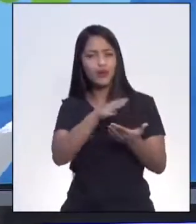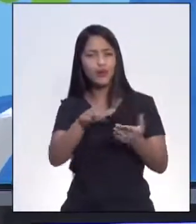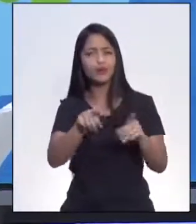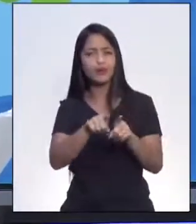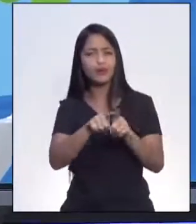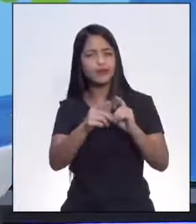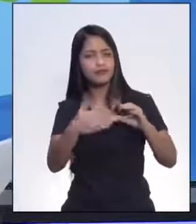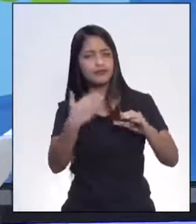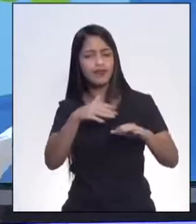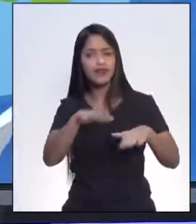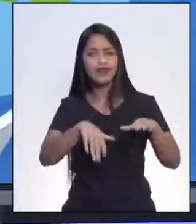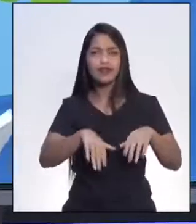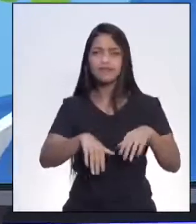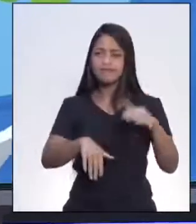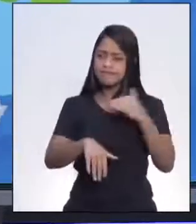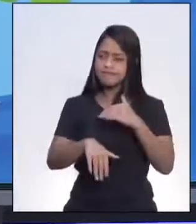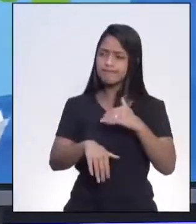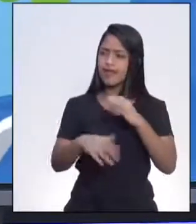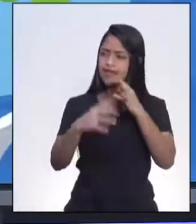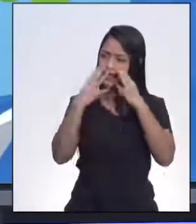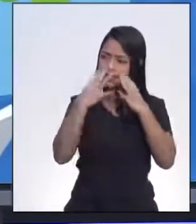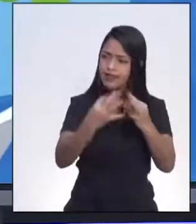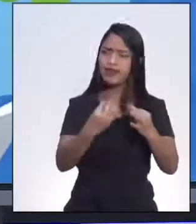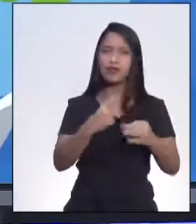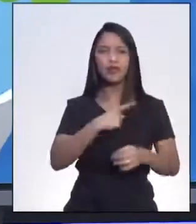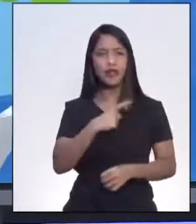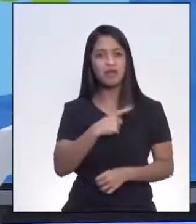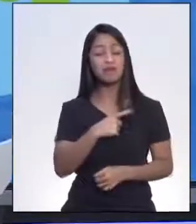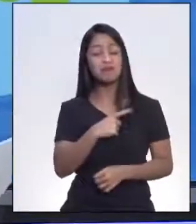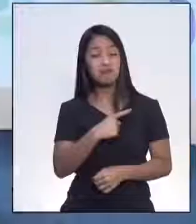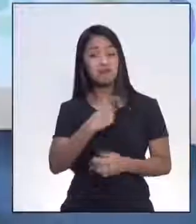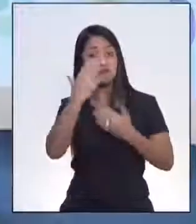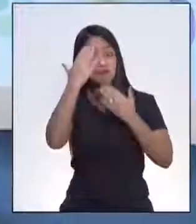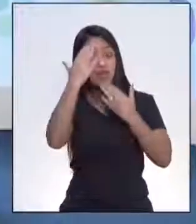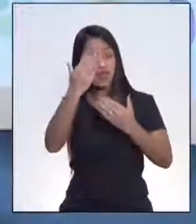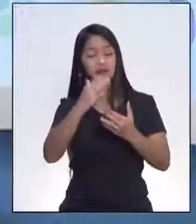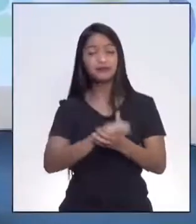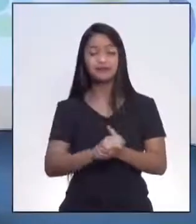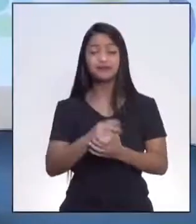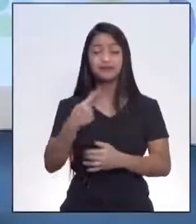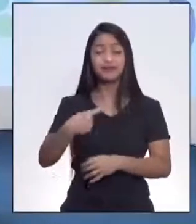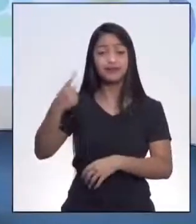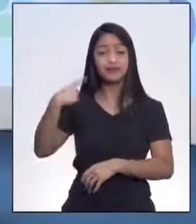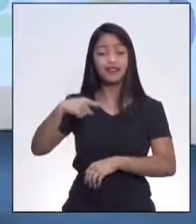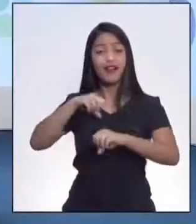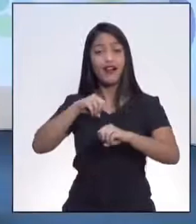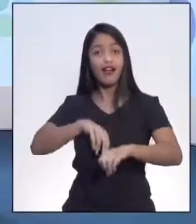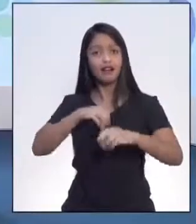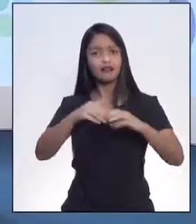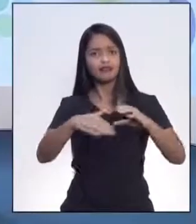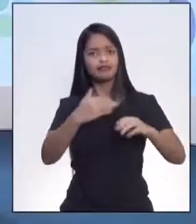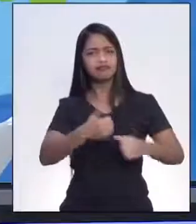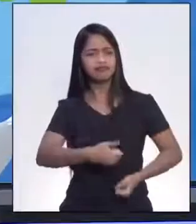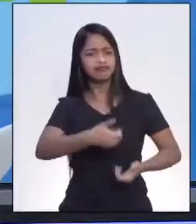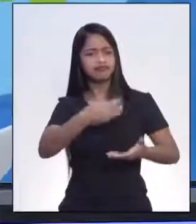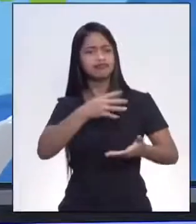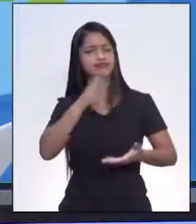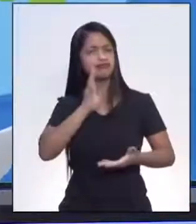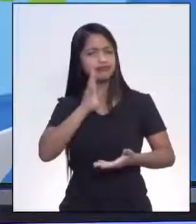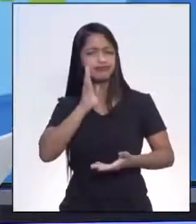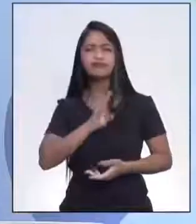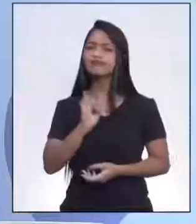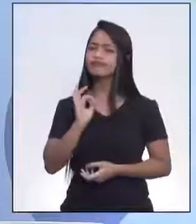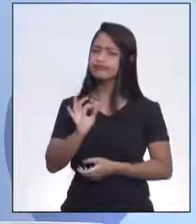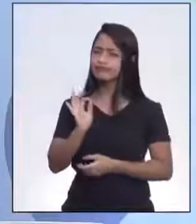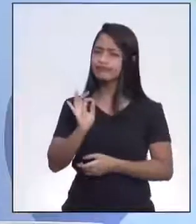do colega. Muito obrigado pela participação de vocês. O chat estava muito bacana a aula passada, né, Ed? Sim, sim. Até o pessoal